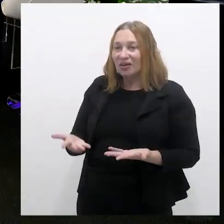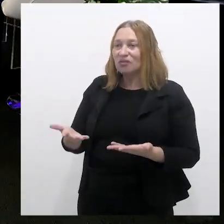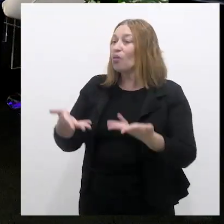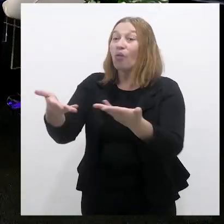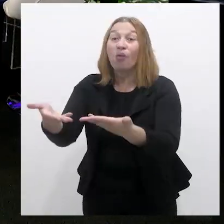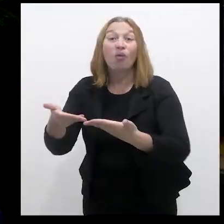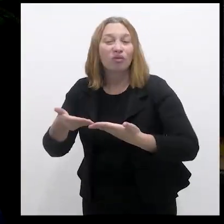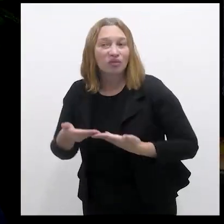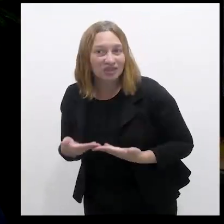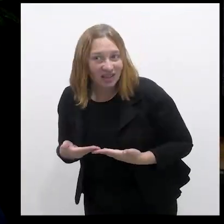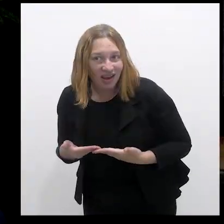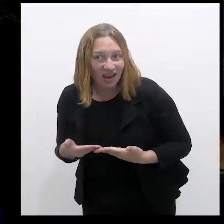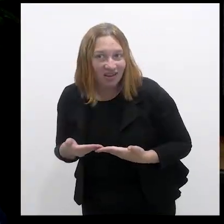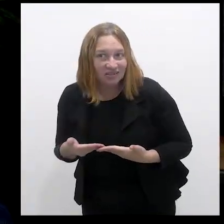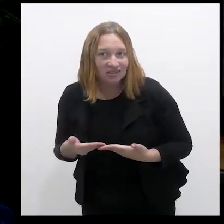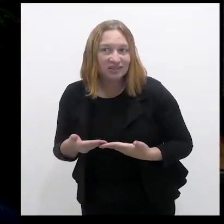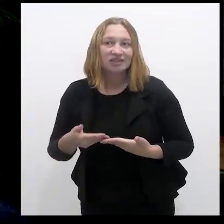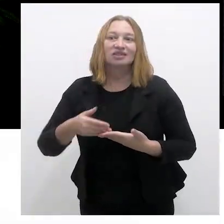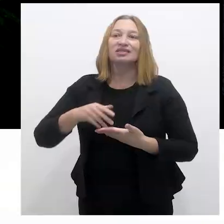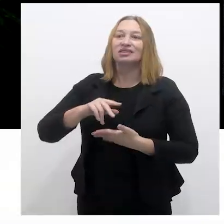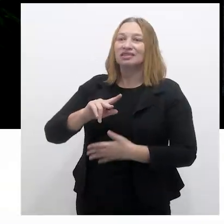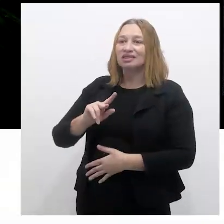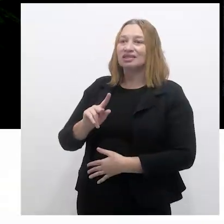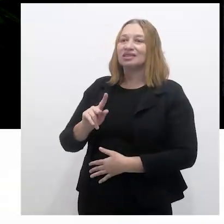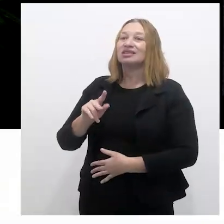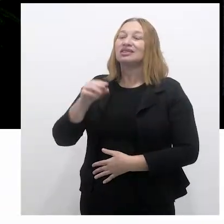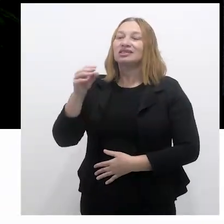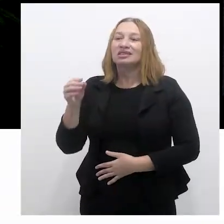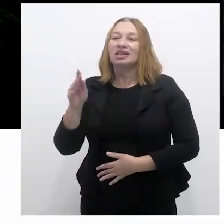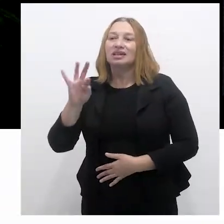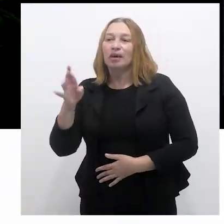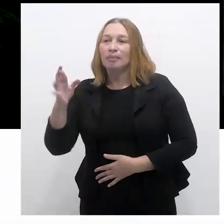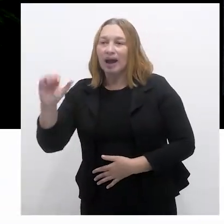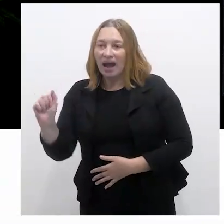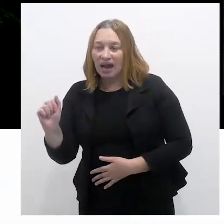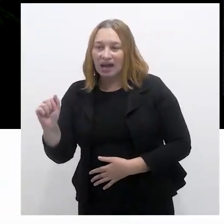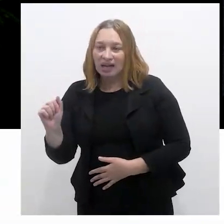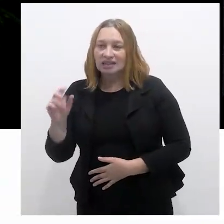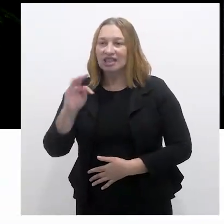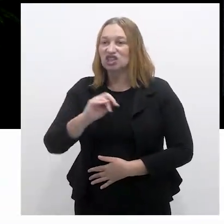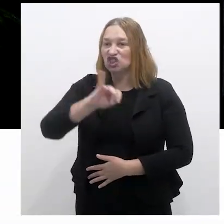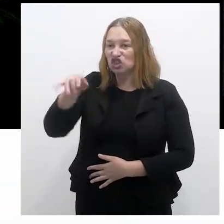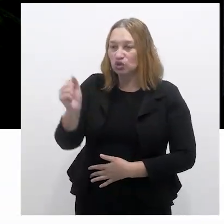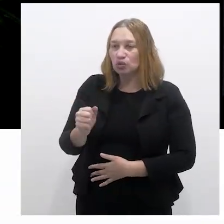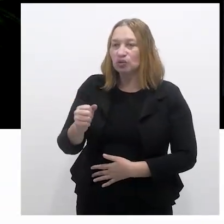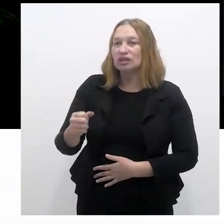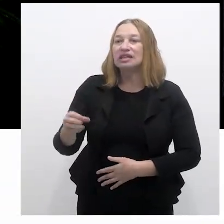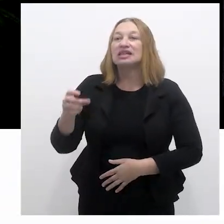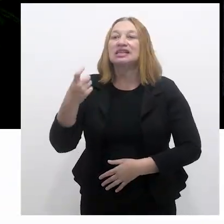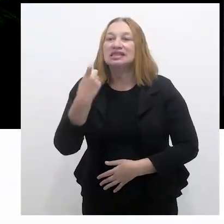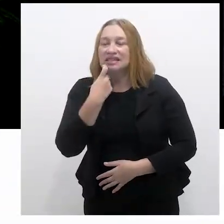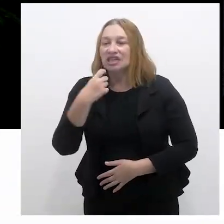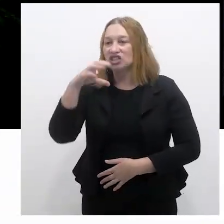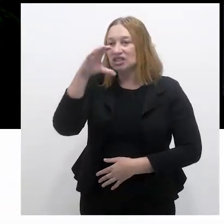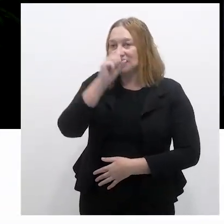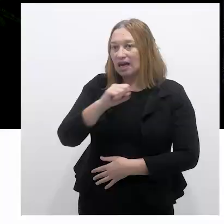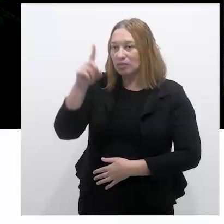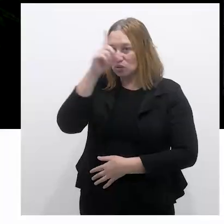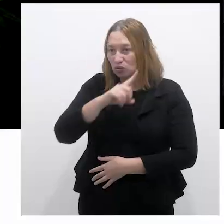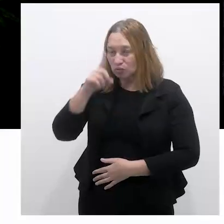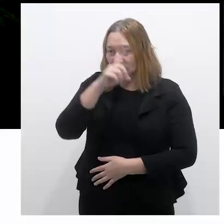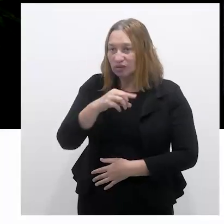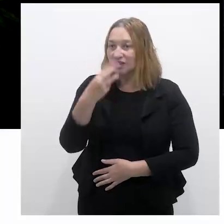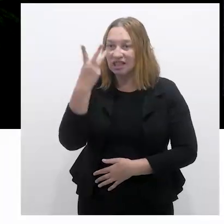Então, público convidadíssimo, Multiplan Hall, lá na Barra da Tijuca, são 3 dias, sexta,